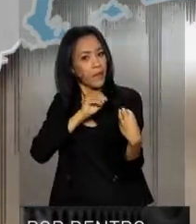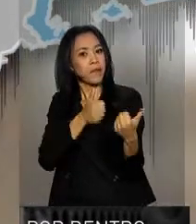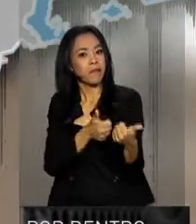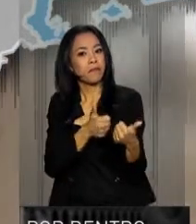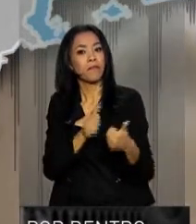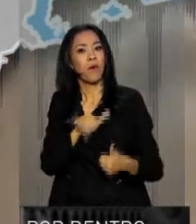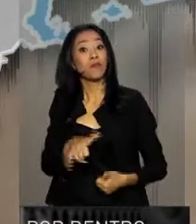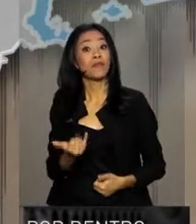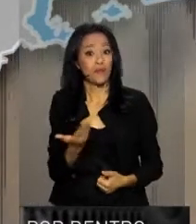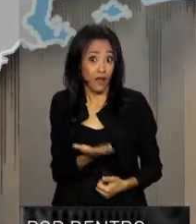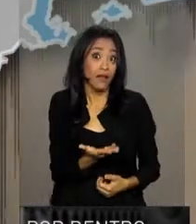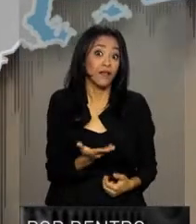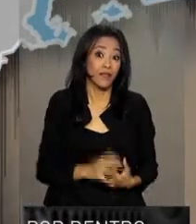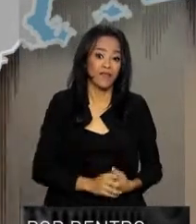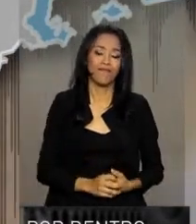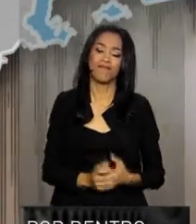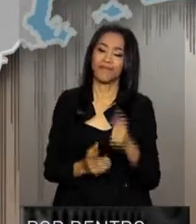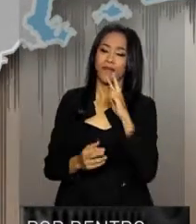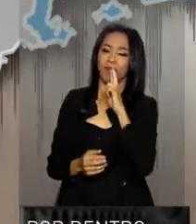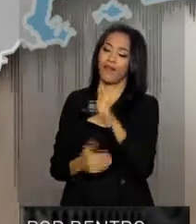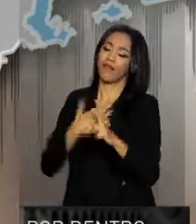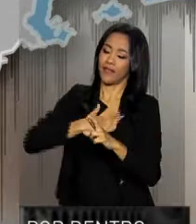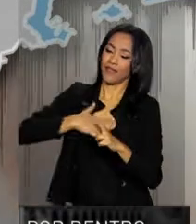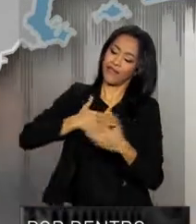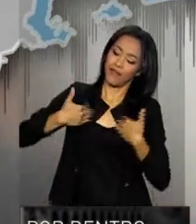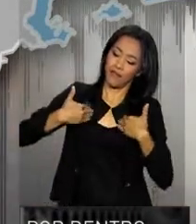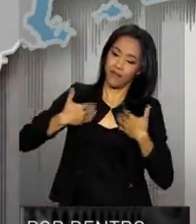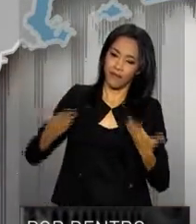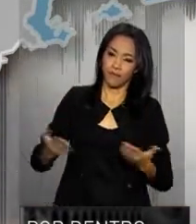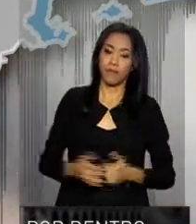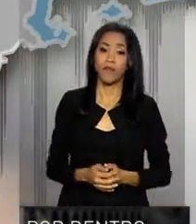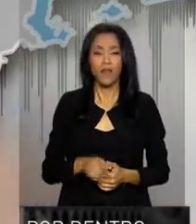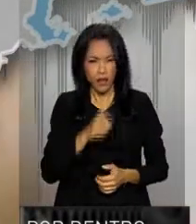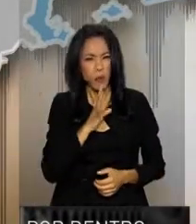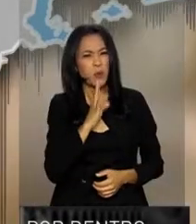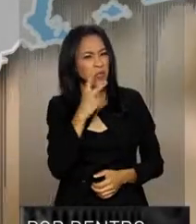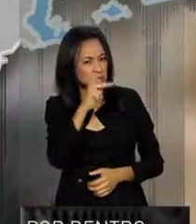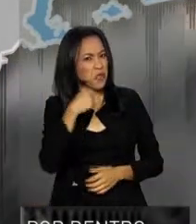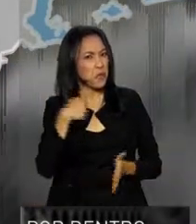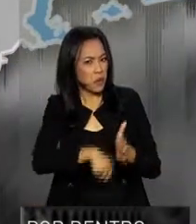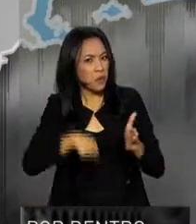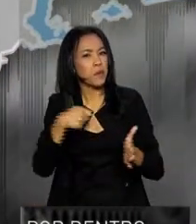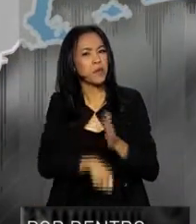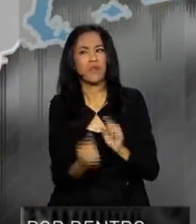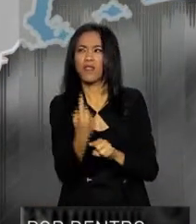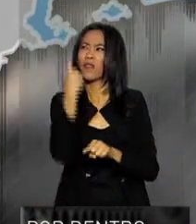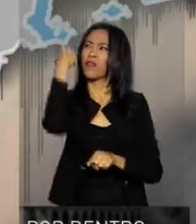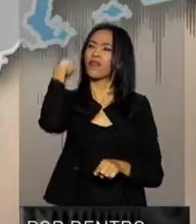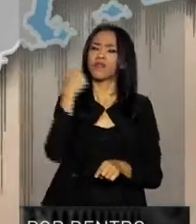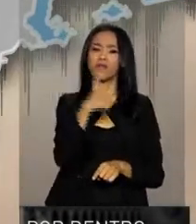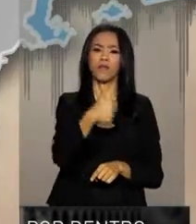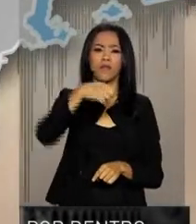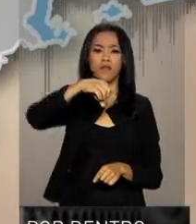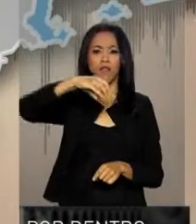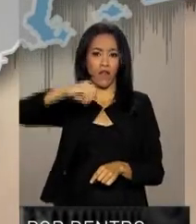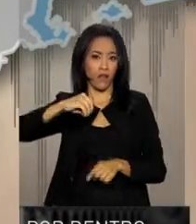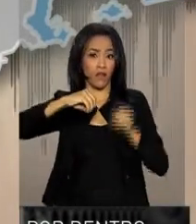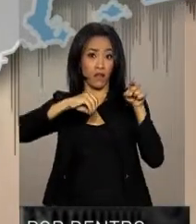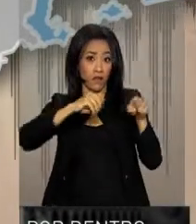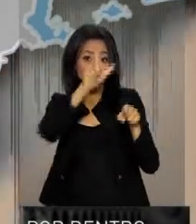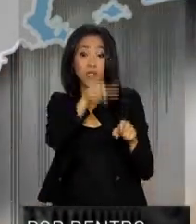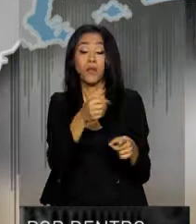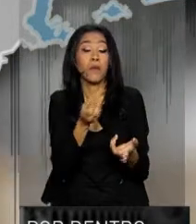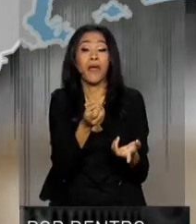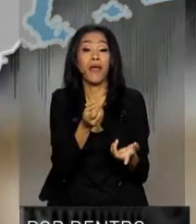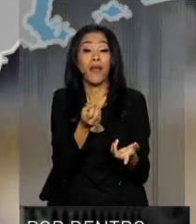já não é uma satisfação é minha eu conheço a sua luta desde a década de 90 o jogo é no iniciante